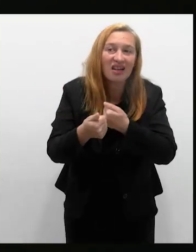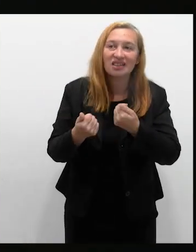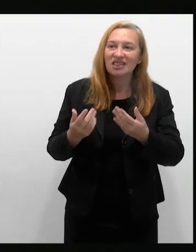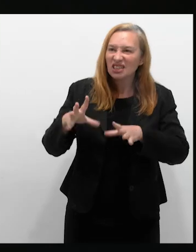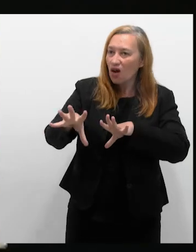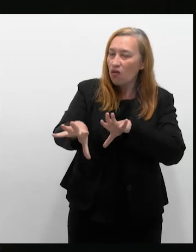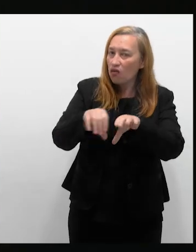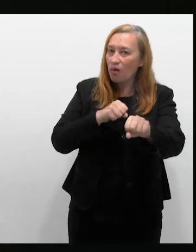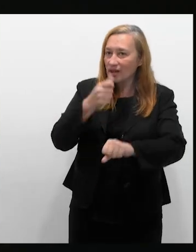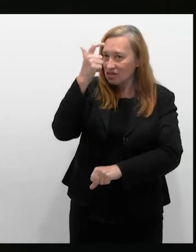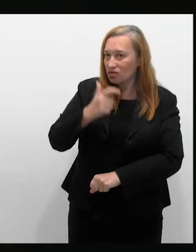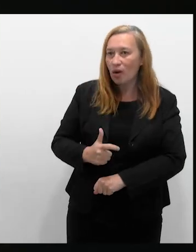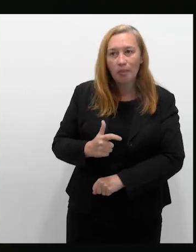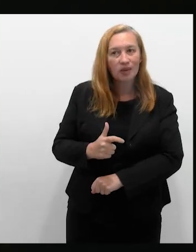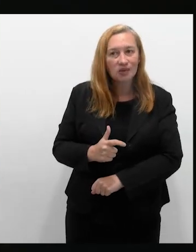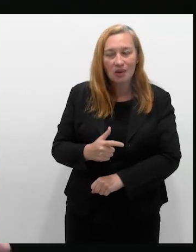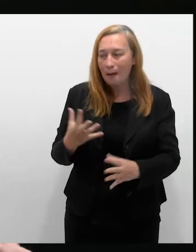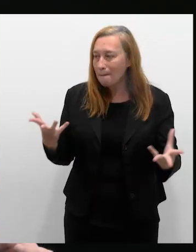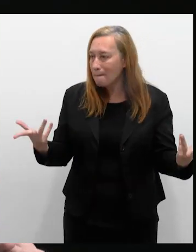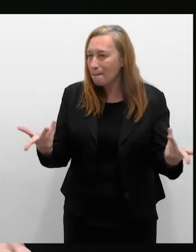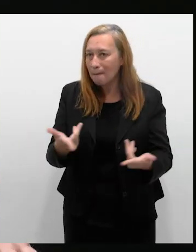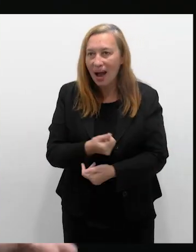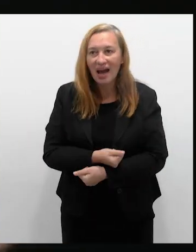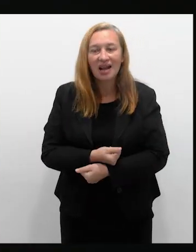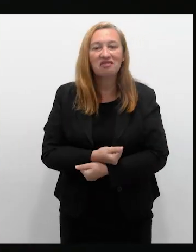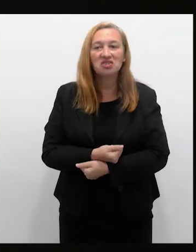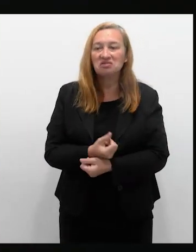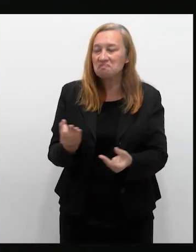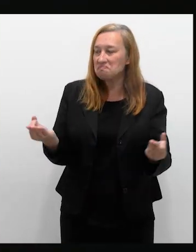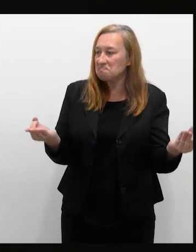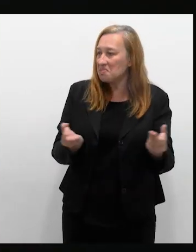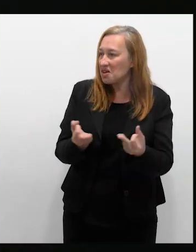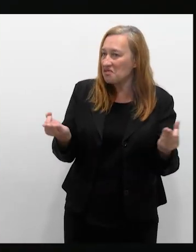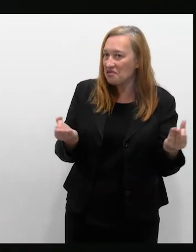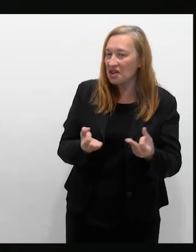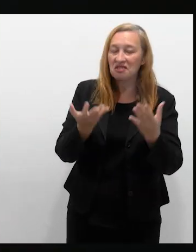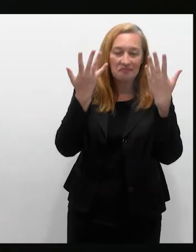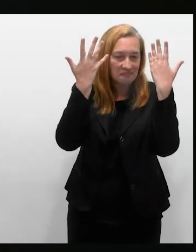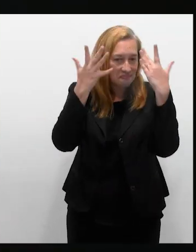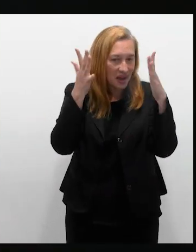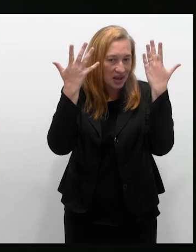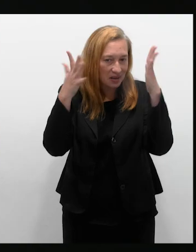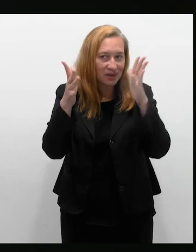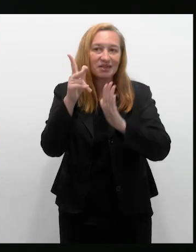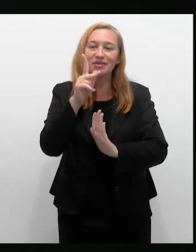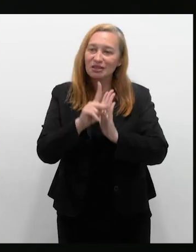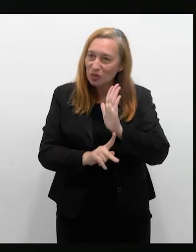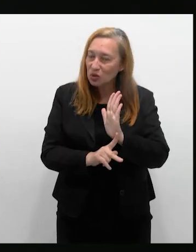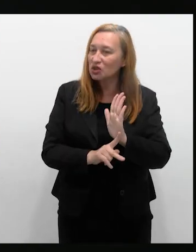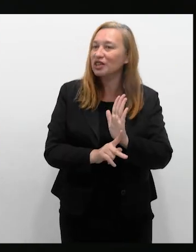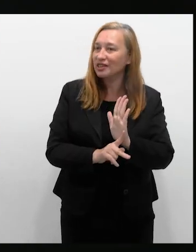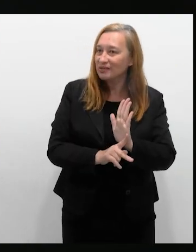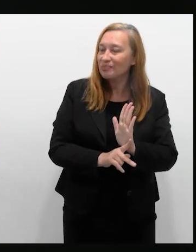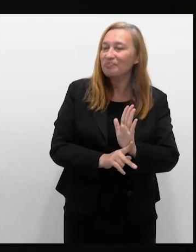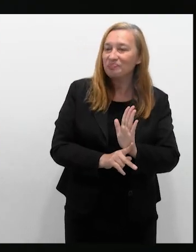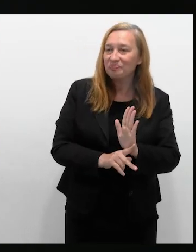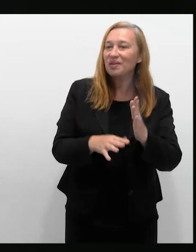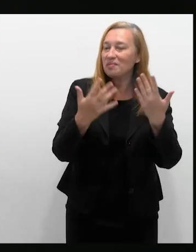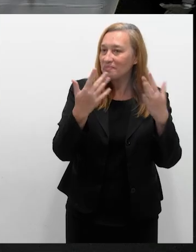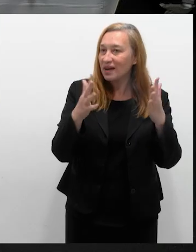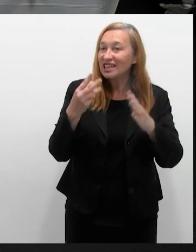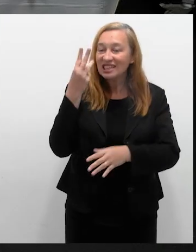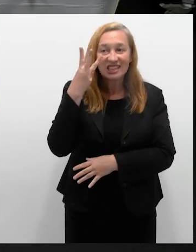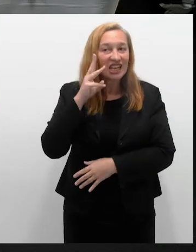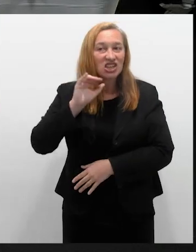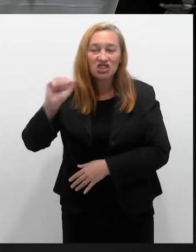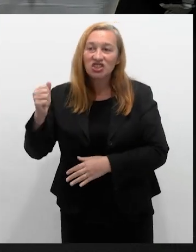Que é maravilha. maravilhoso. Que Isso na maravilha. formação de uma pessoa Nossa. Exatamente. é extraordinário. É incrível. Vocês estão de São- super parabéns por esse muito